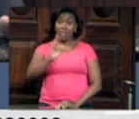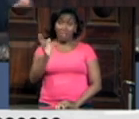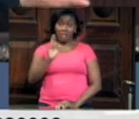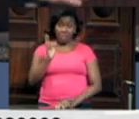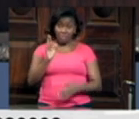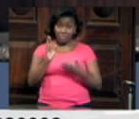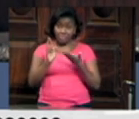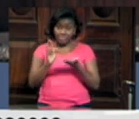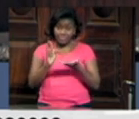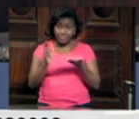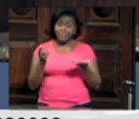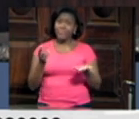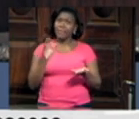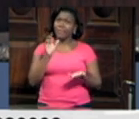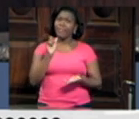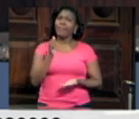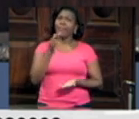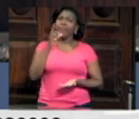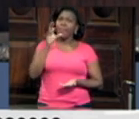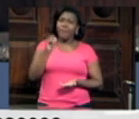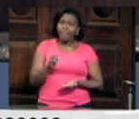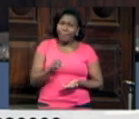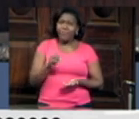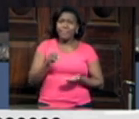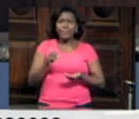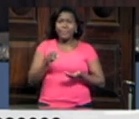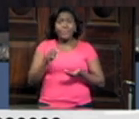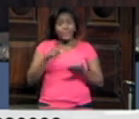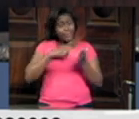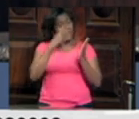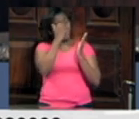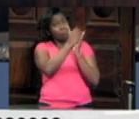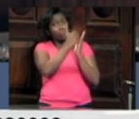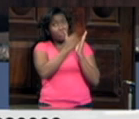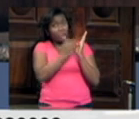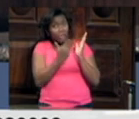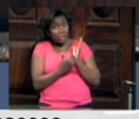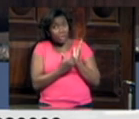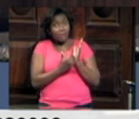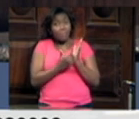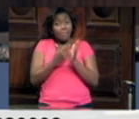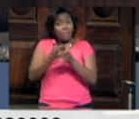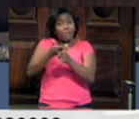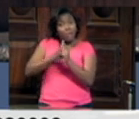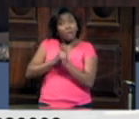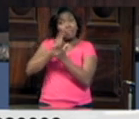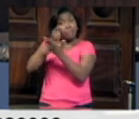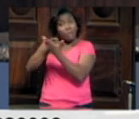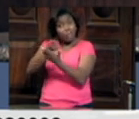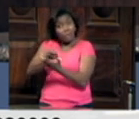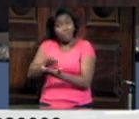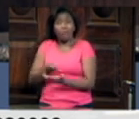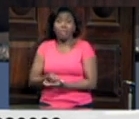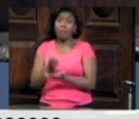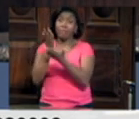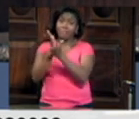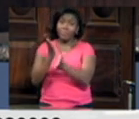de reais. E é evidente que tem que você ter um cronograma para saldar as despesas de exercícios